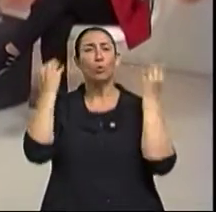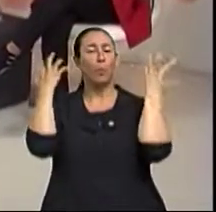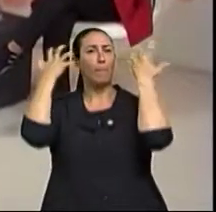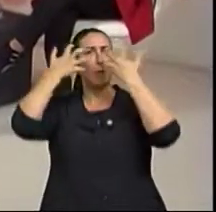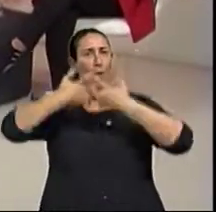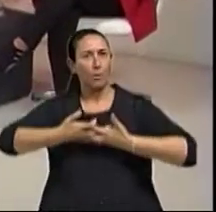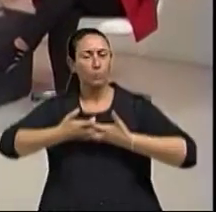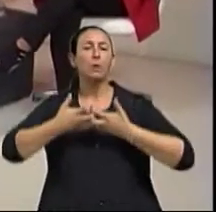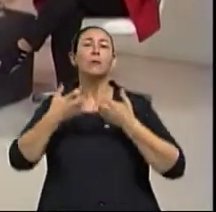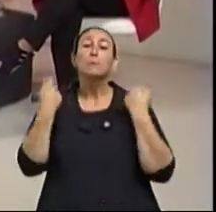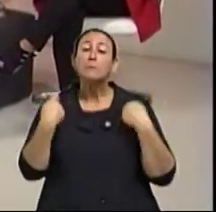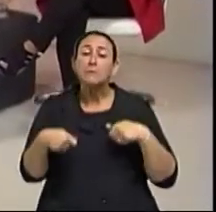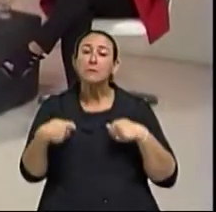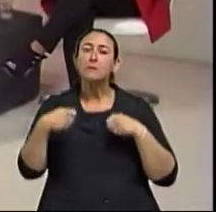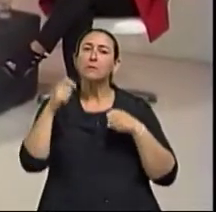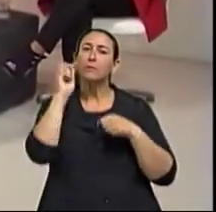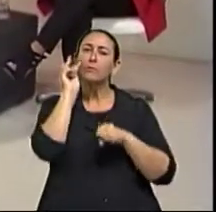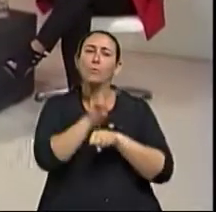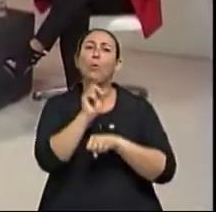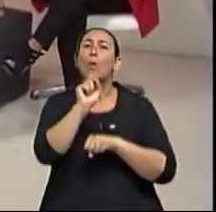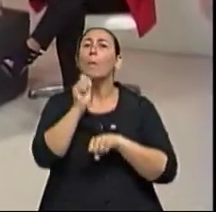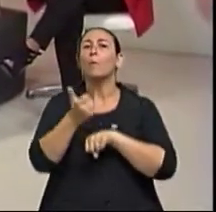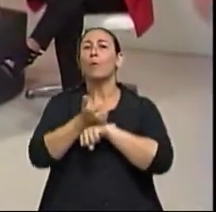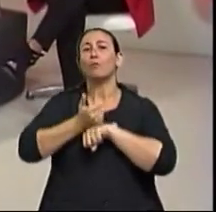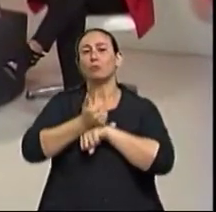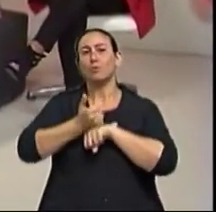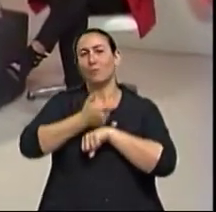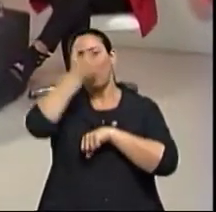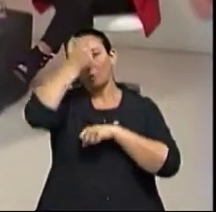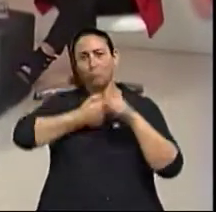que têm que ser feitos por um profissional de enfermagem.